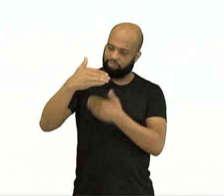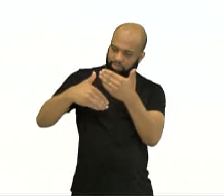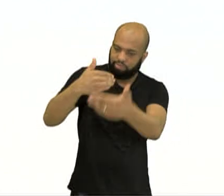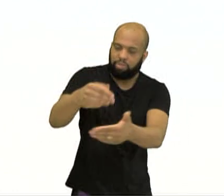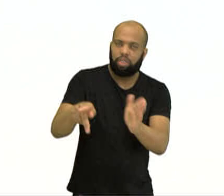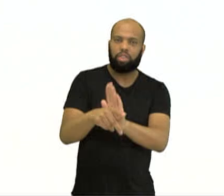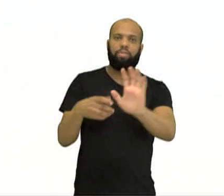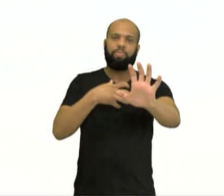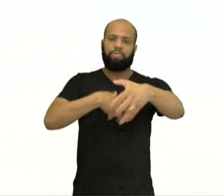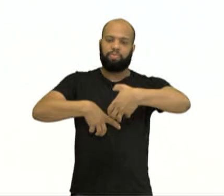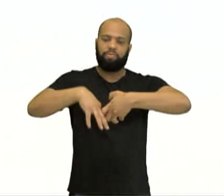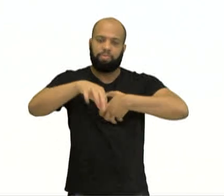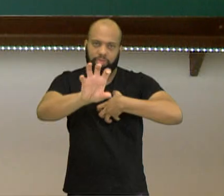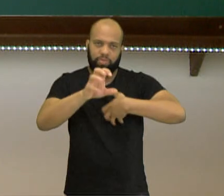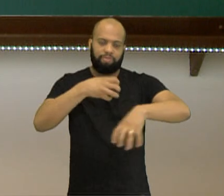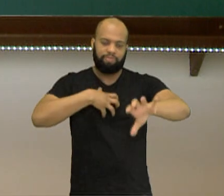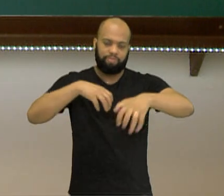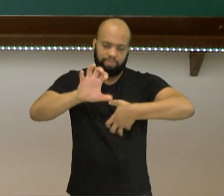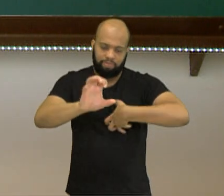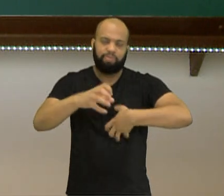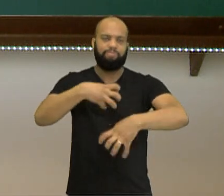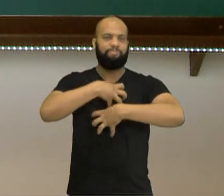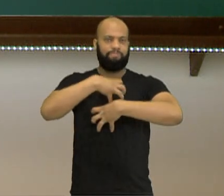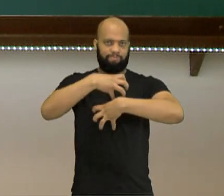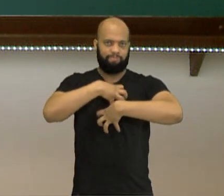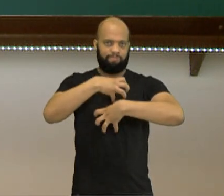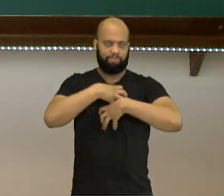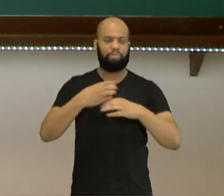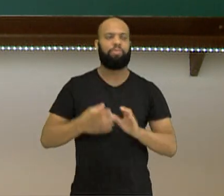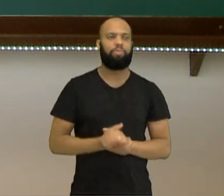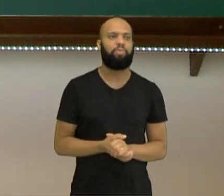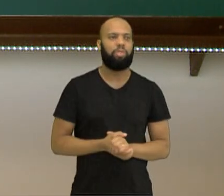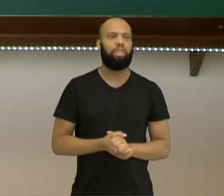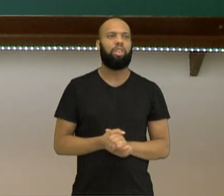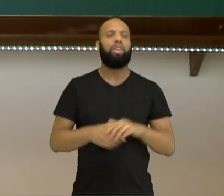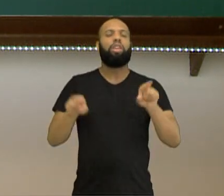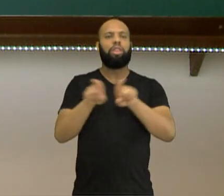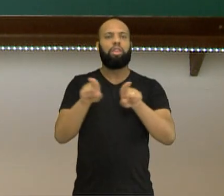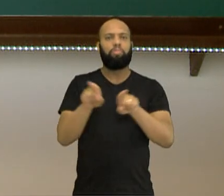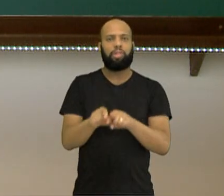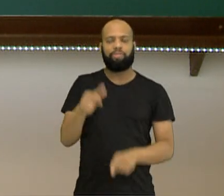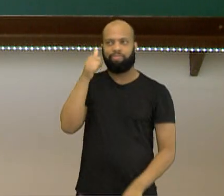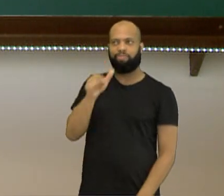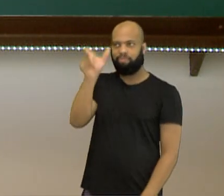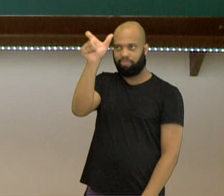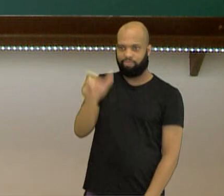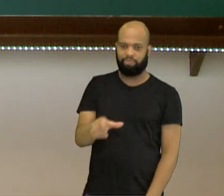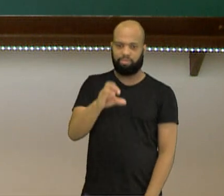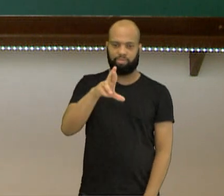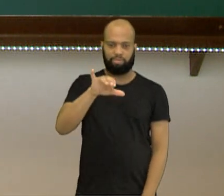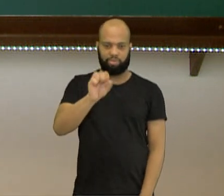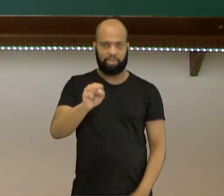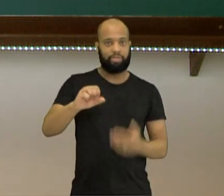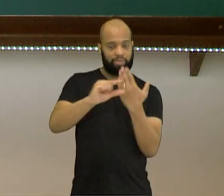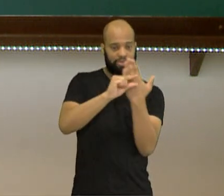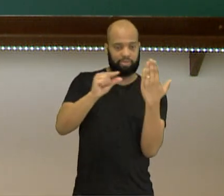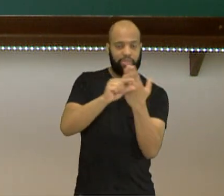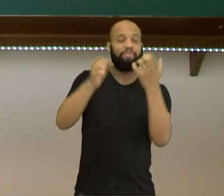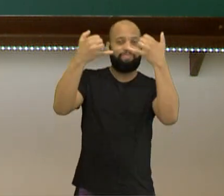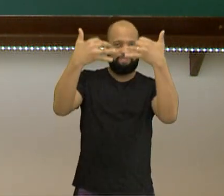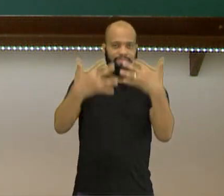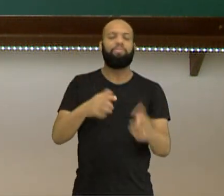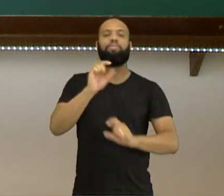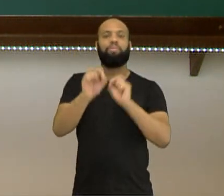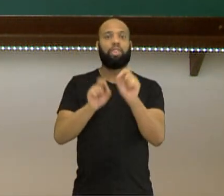desenvolvendo esse sentimento solidário. E ela explica, esta autora, uma pessoa